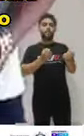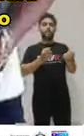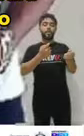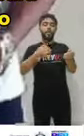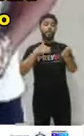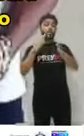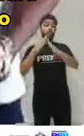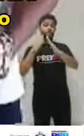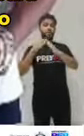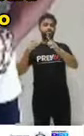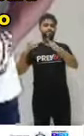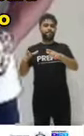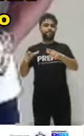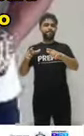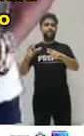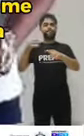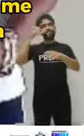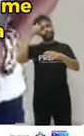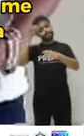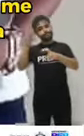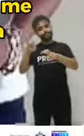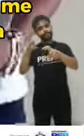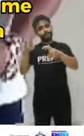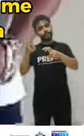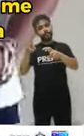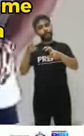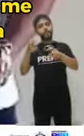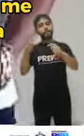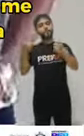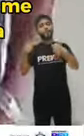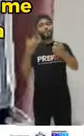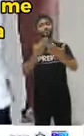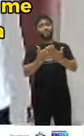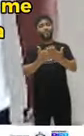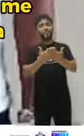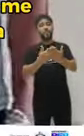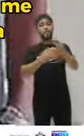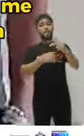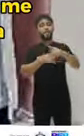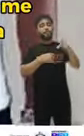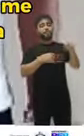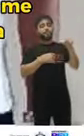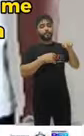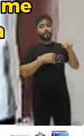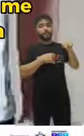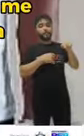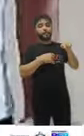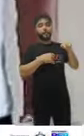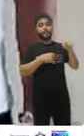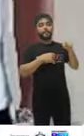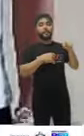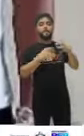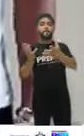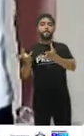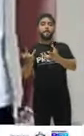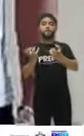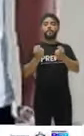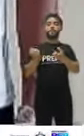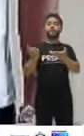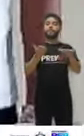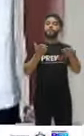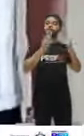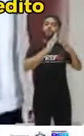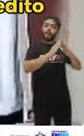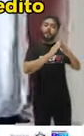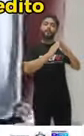para mim poder estudar no PREVUP, a professora Conceição me acolheu em sua casa no ano de